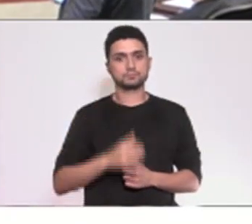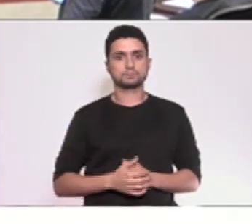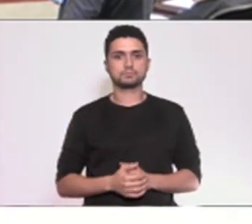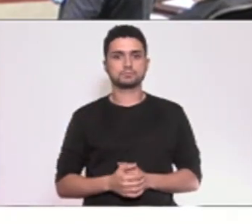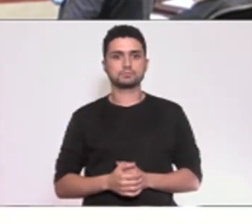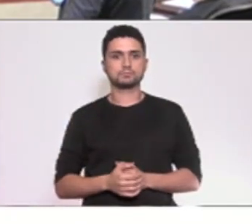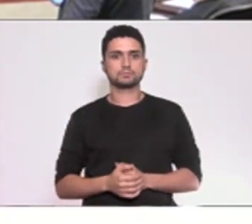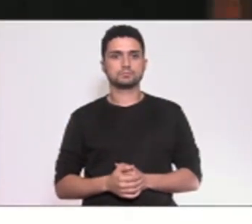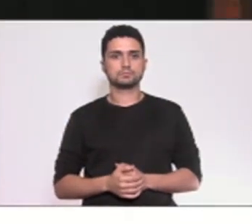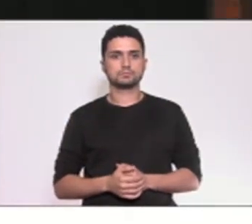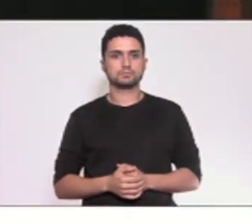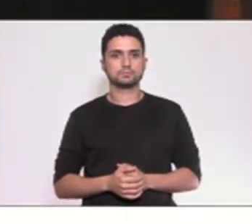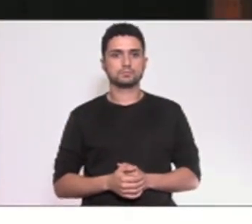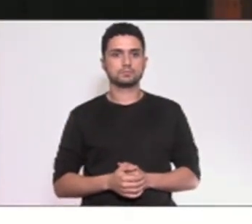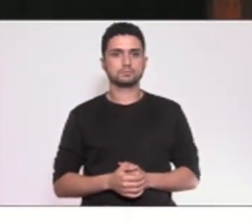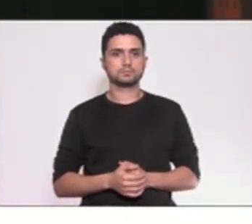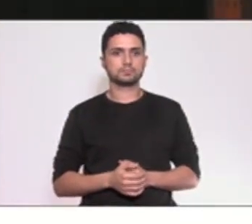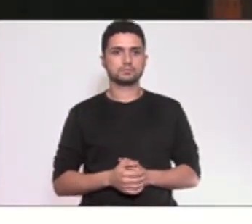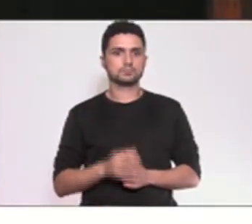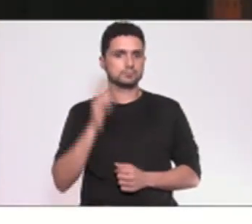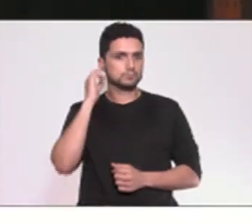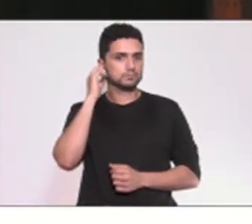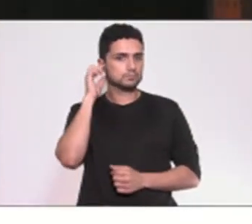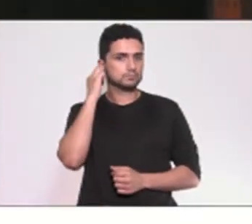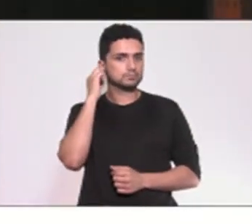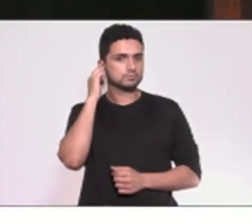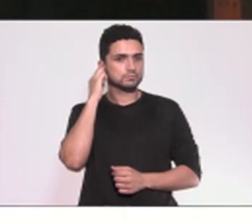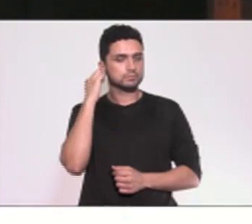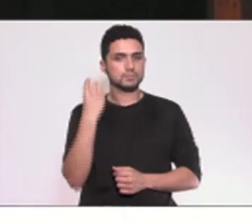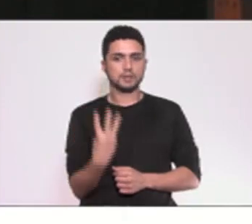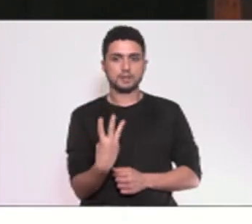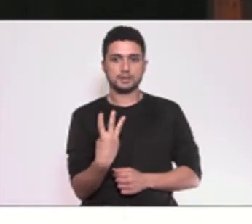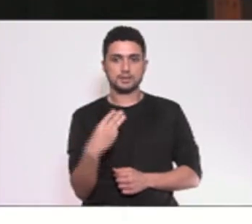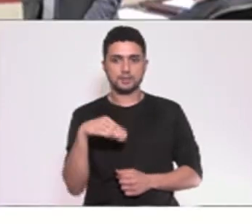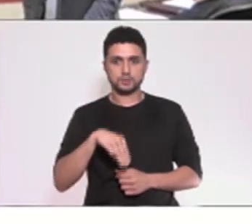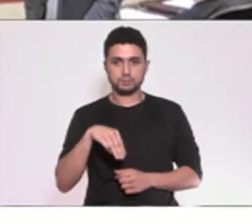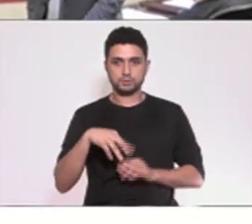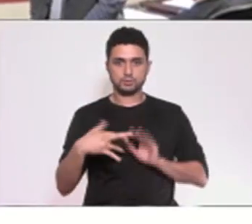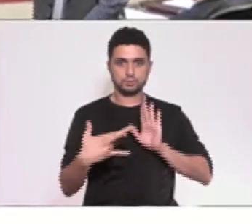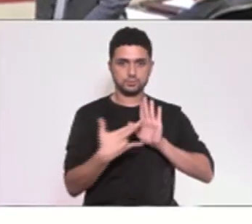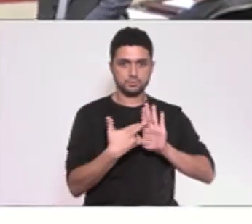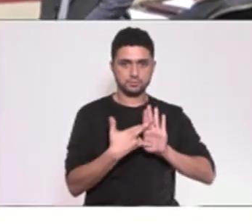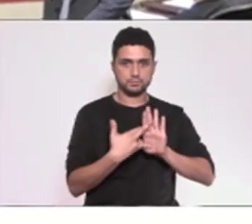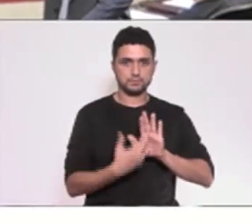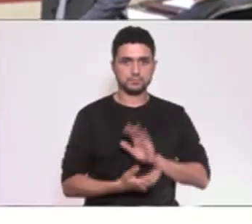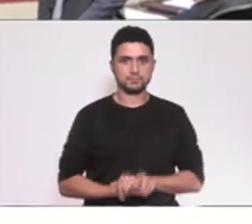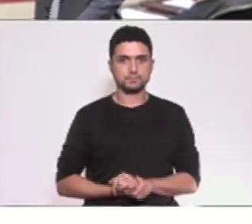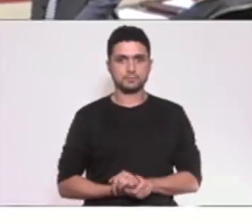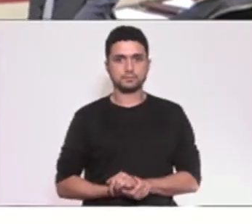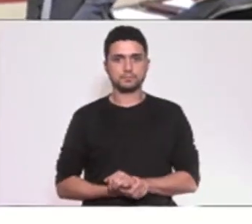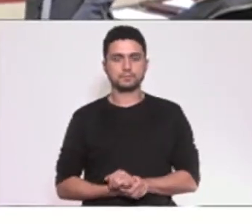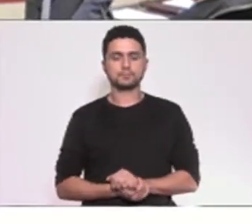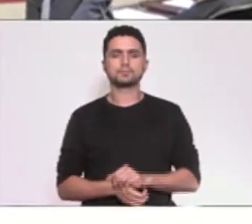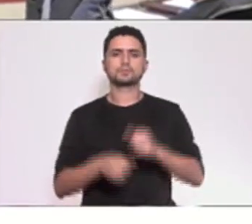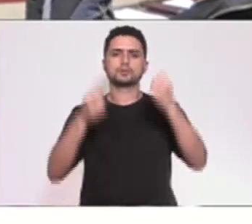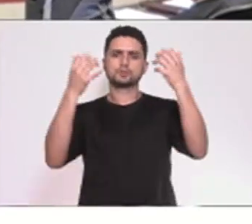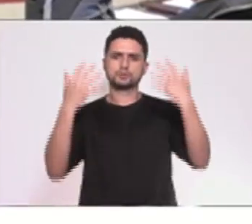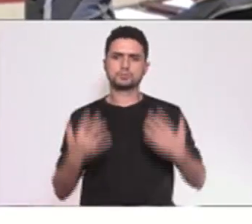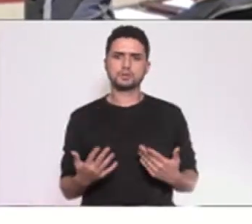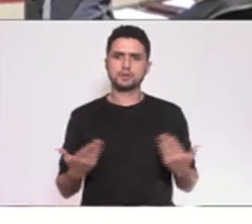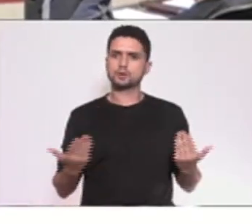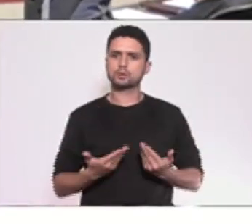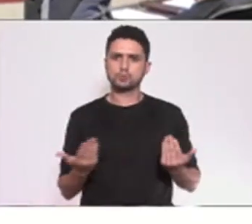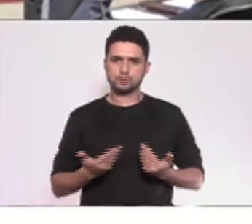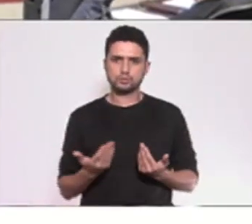Não, Vossa Excelência, pode dizer, está falando do deputado Sérgio Lobato. Vossa Excelência dispõe de 3 minutos. Obrigado, presidente. Justificar no dia de